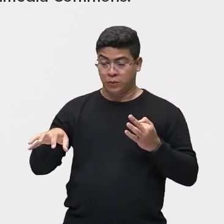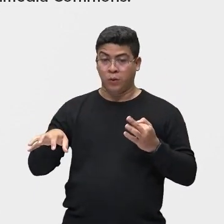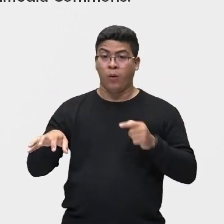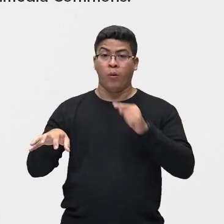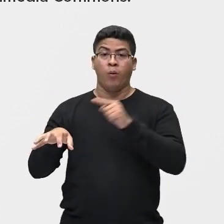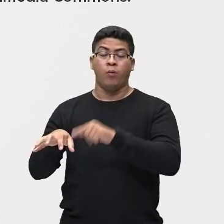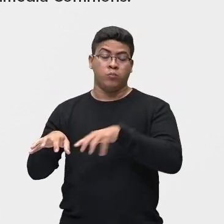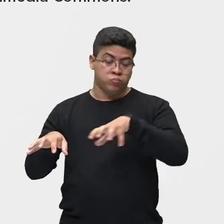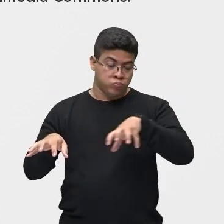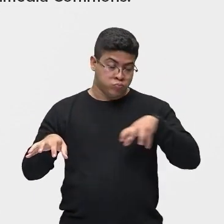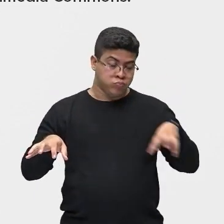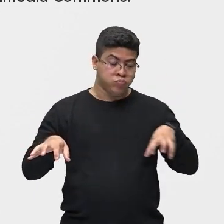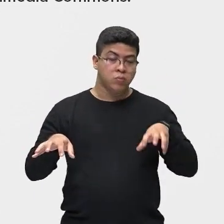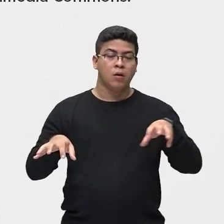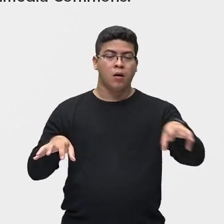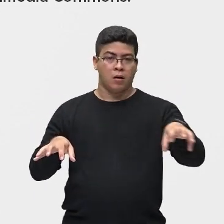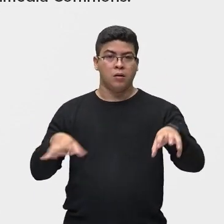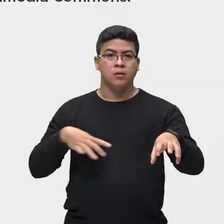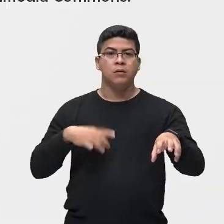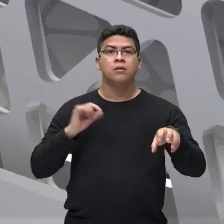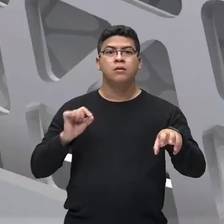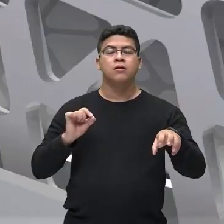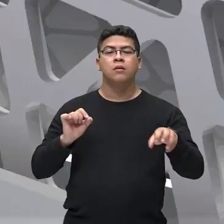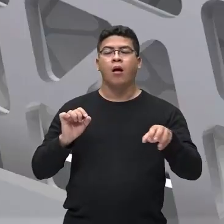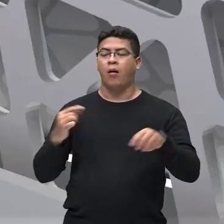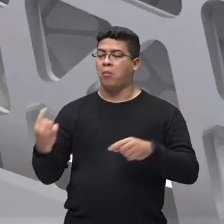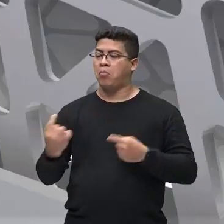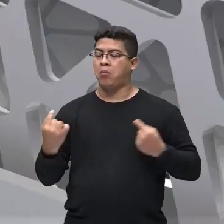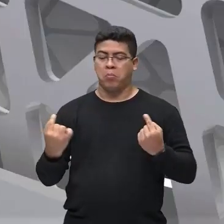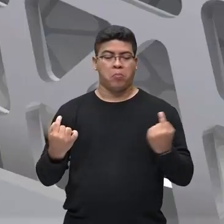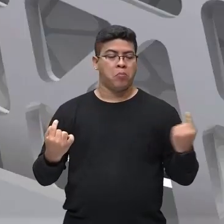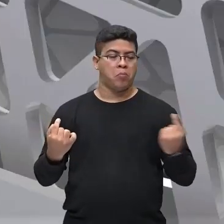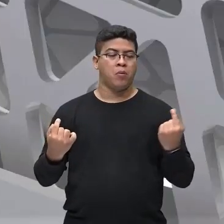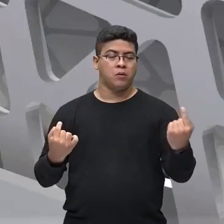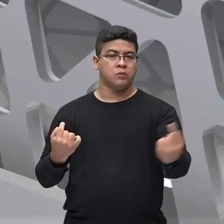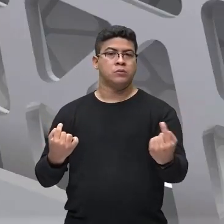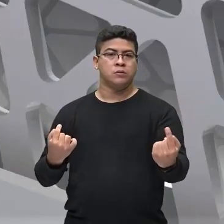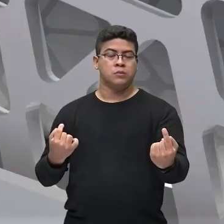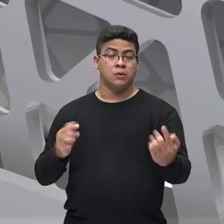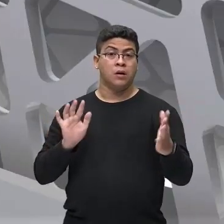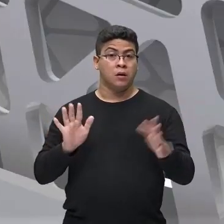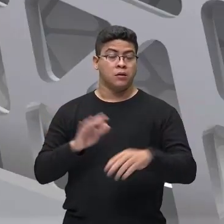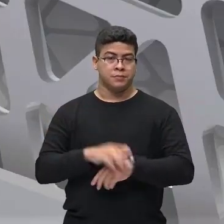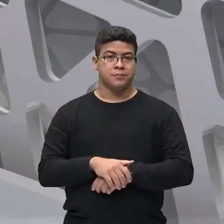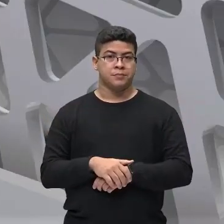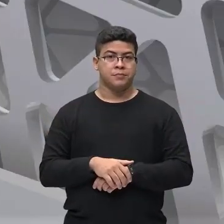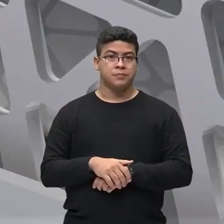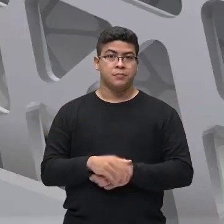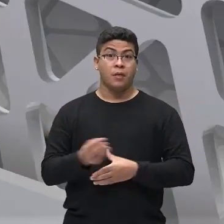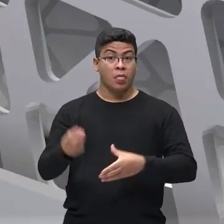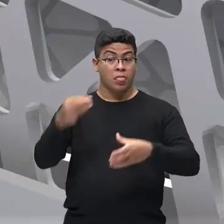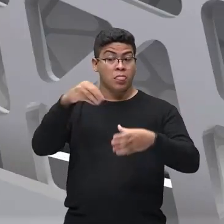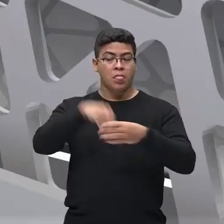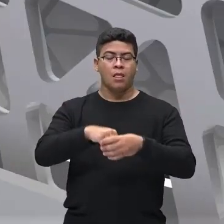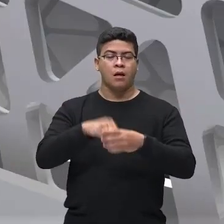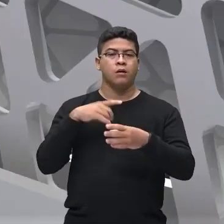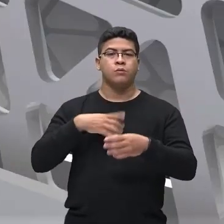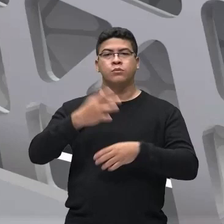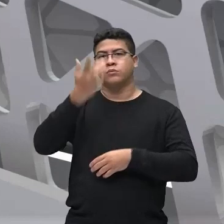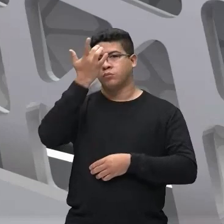o feminino. E aí o que aconteceu com ele? Dentro do hinduísmo, ele começou a